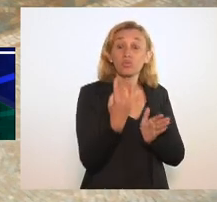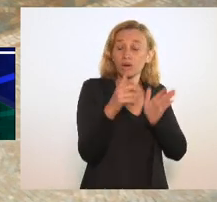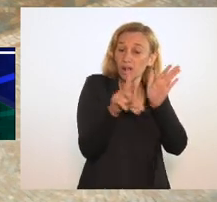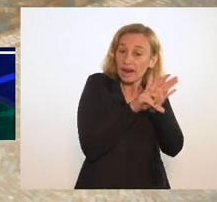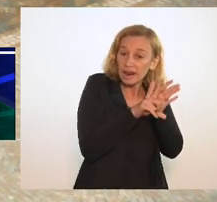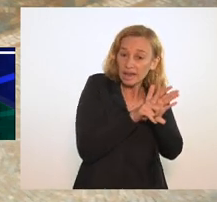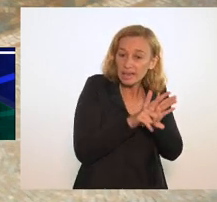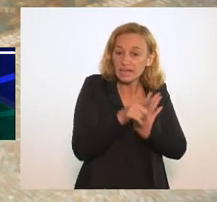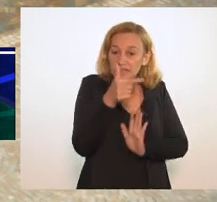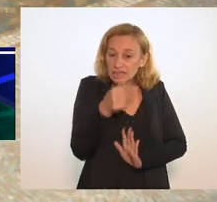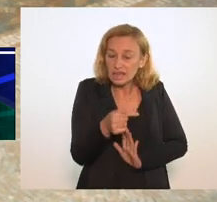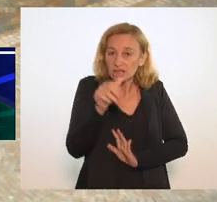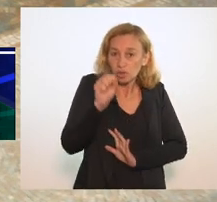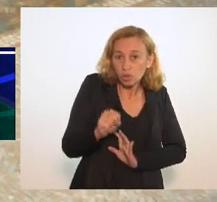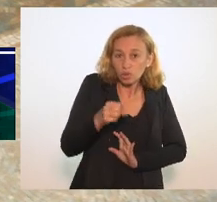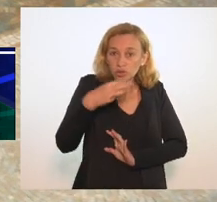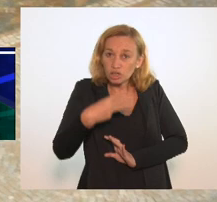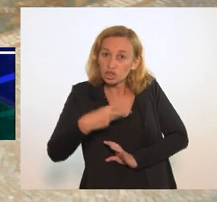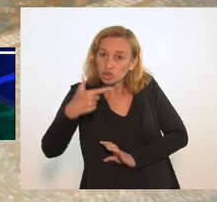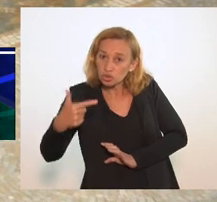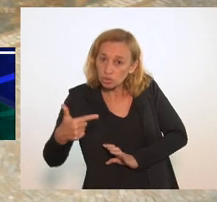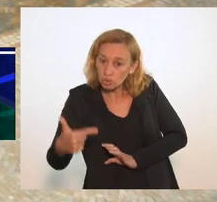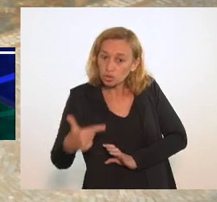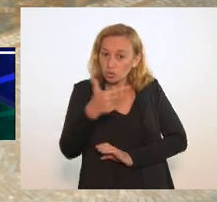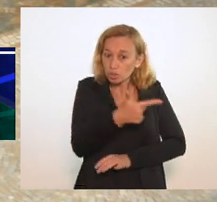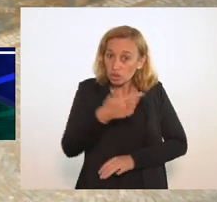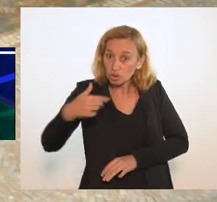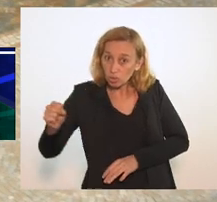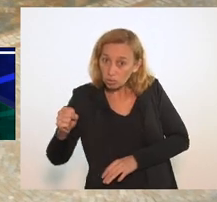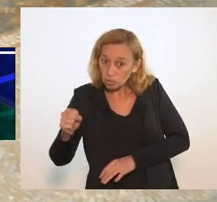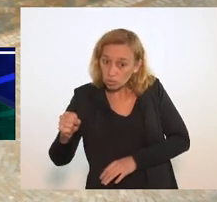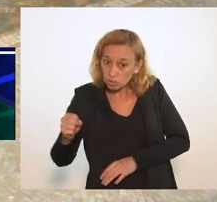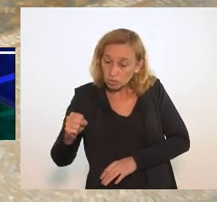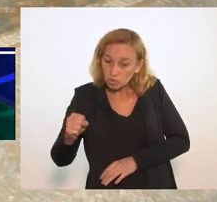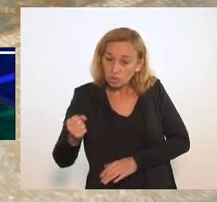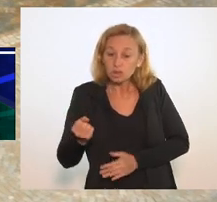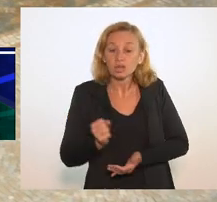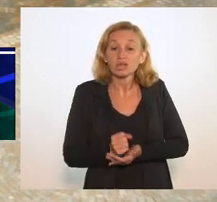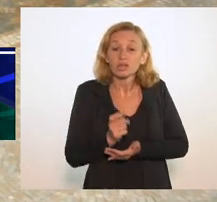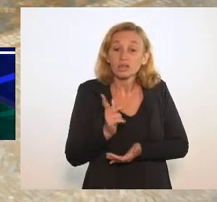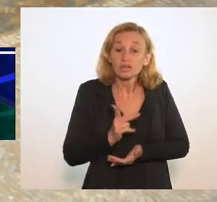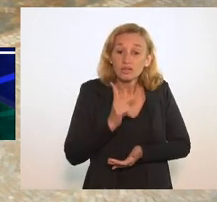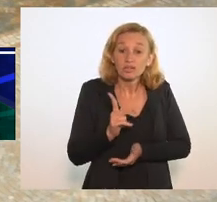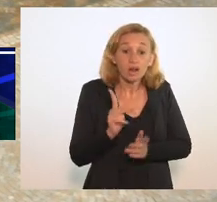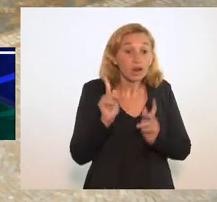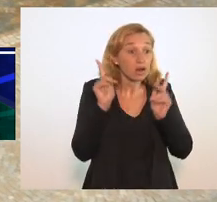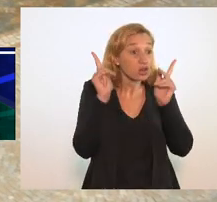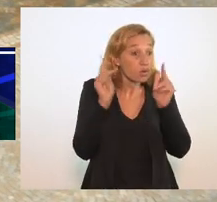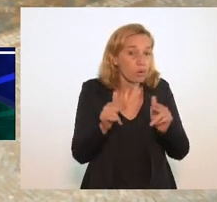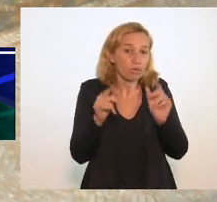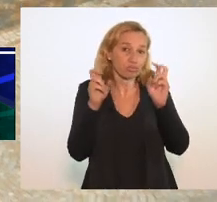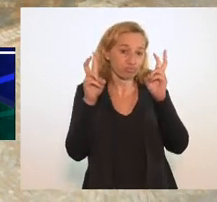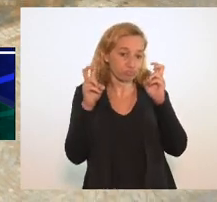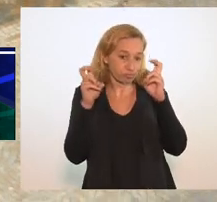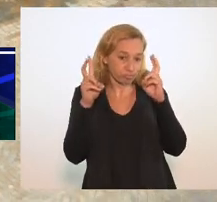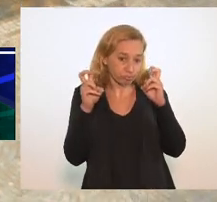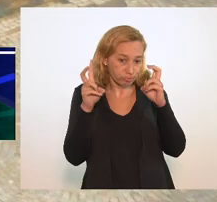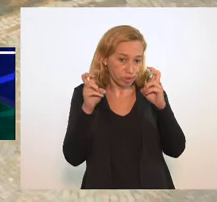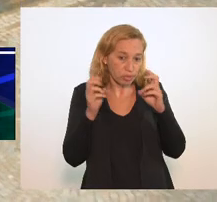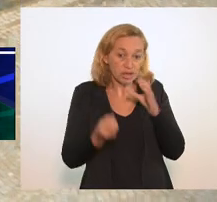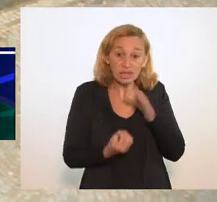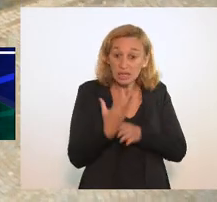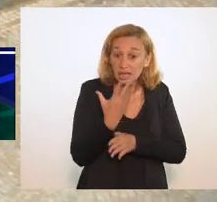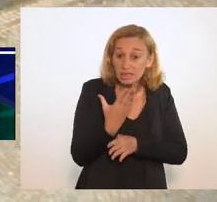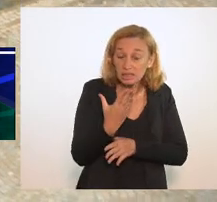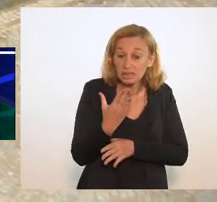lei 7832 de 2018, que trata do mesmo tema, que dispõe sobre a criação